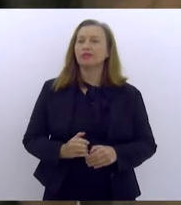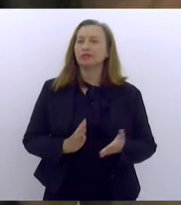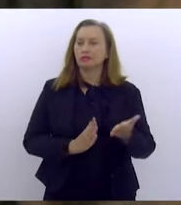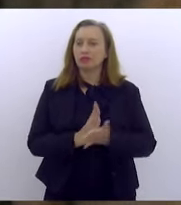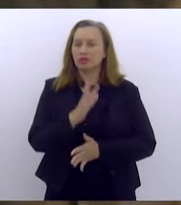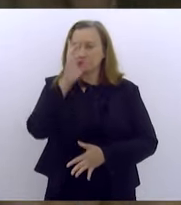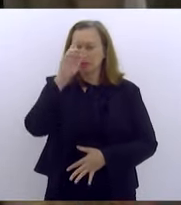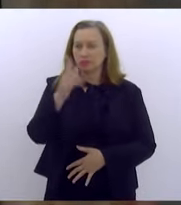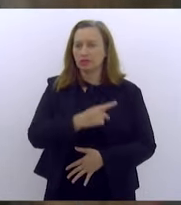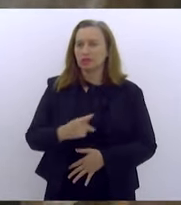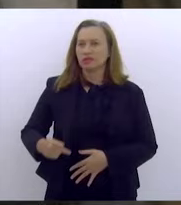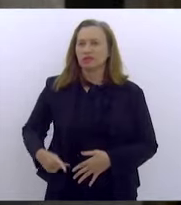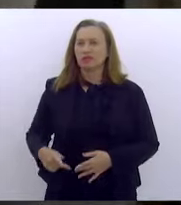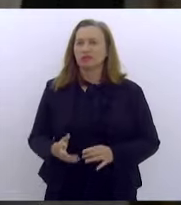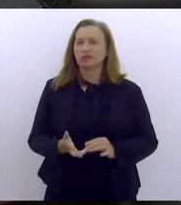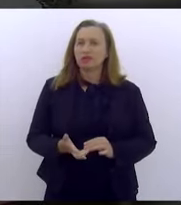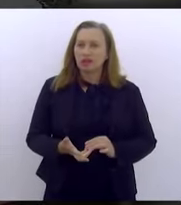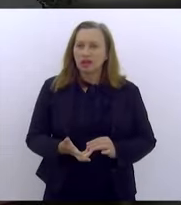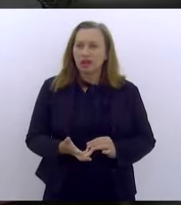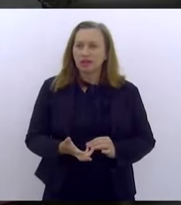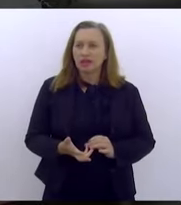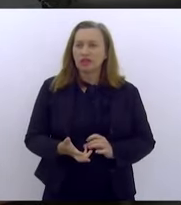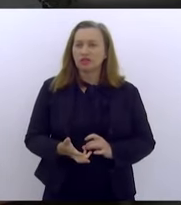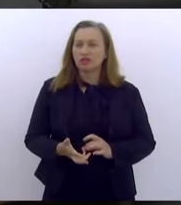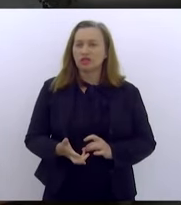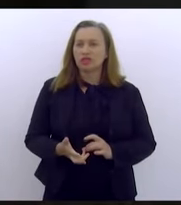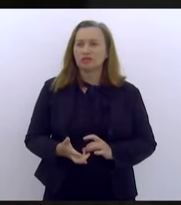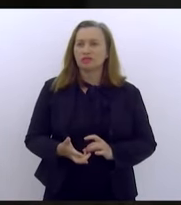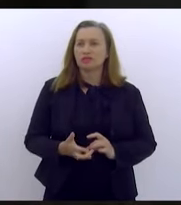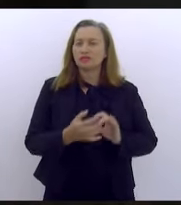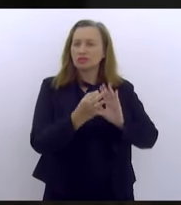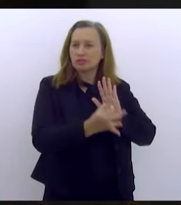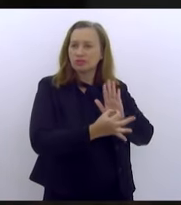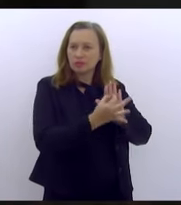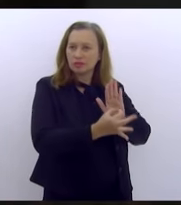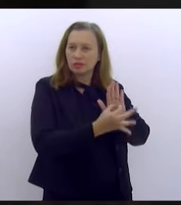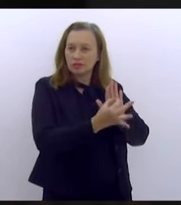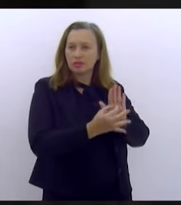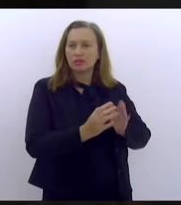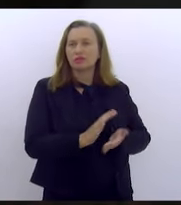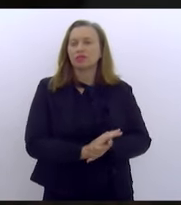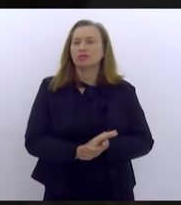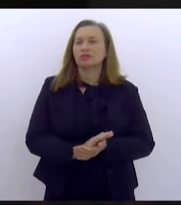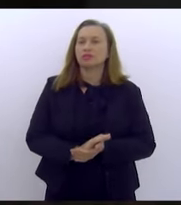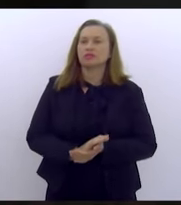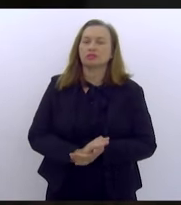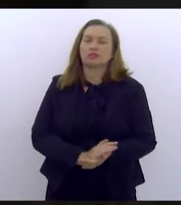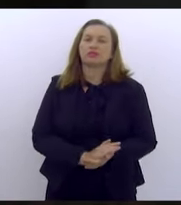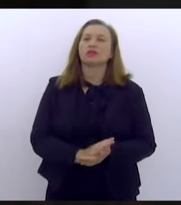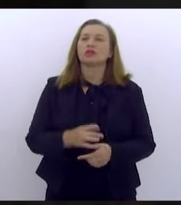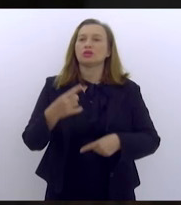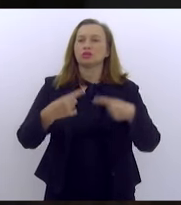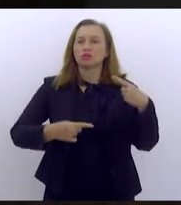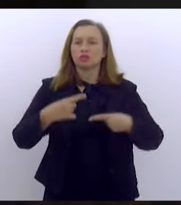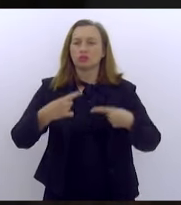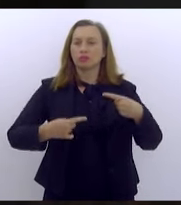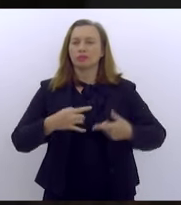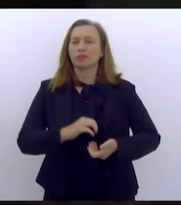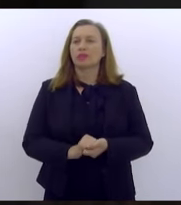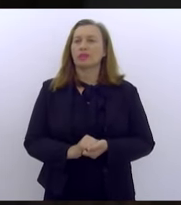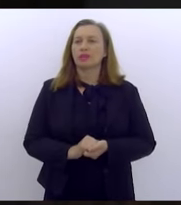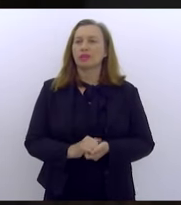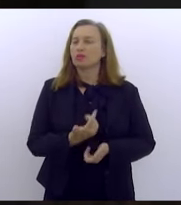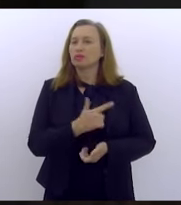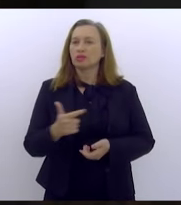Favorável, senhor presidente. Muito obrigado. Com os pareceres emitidos, em discussão,